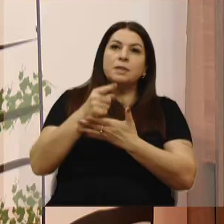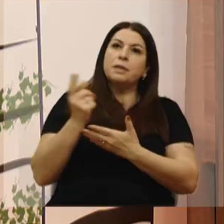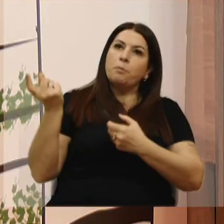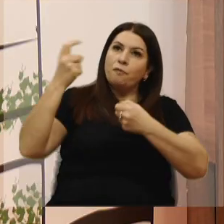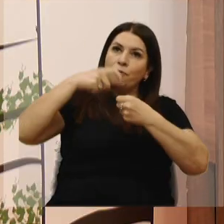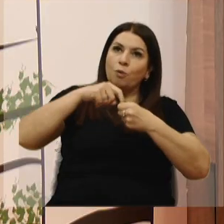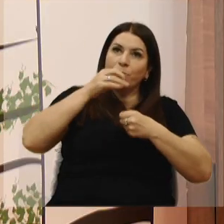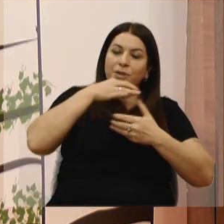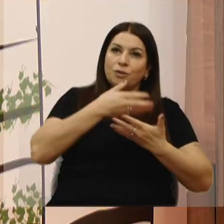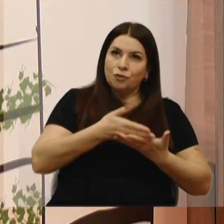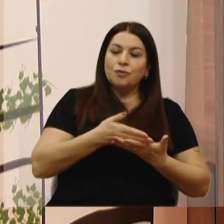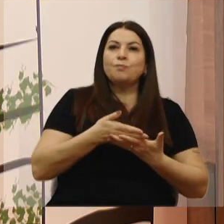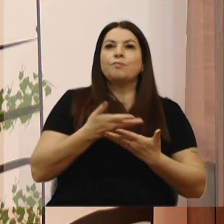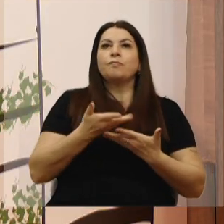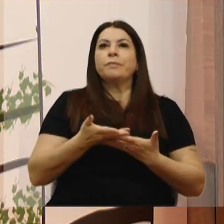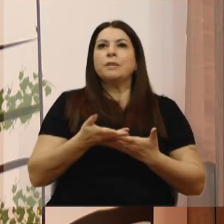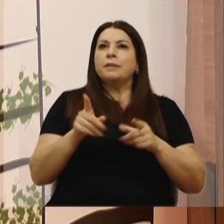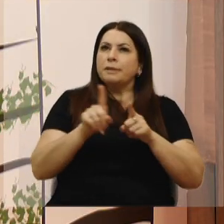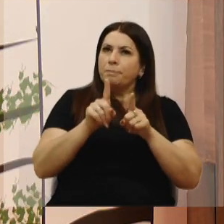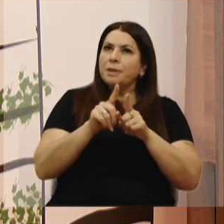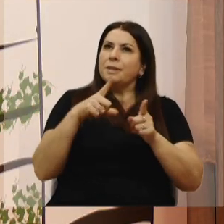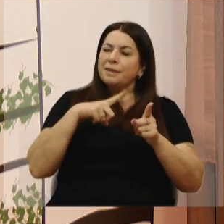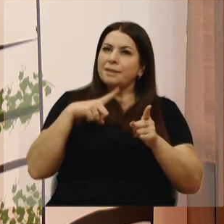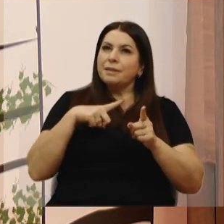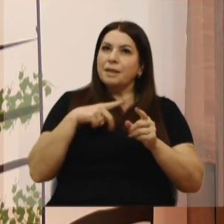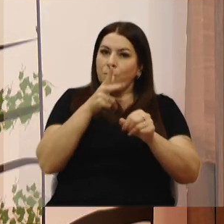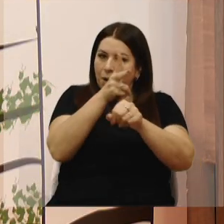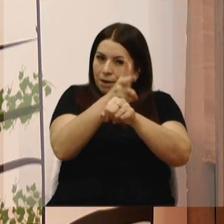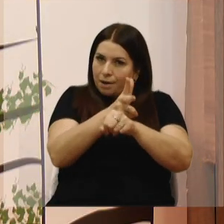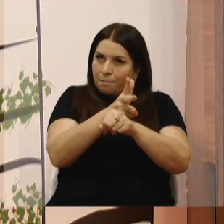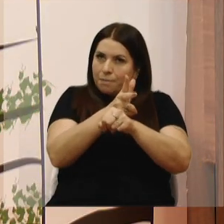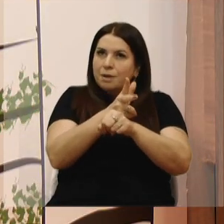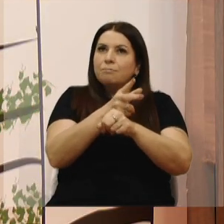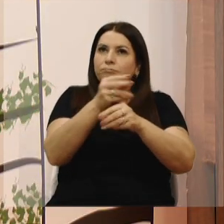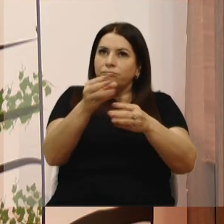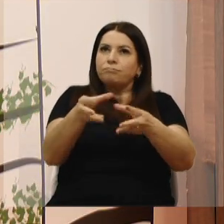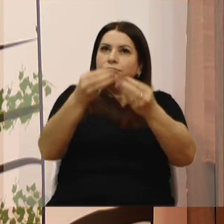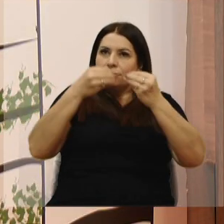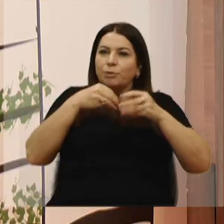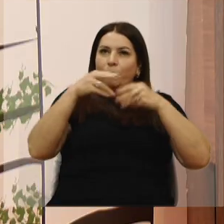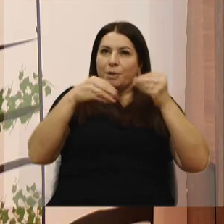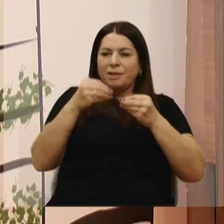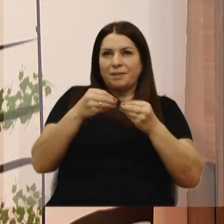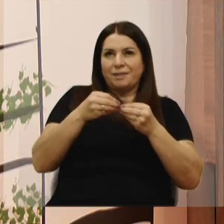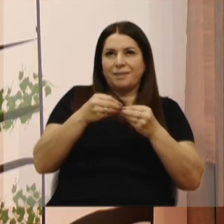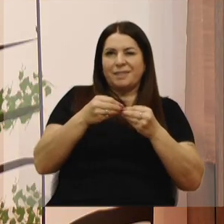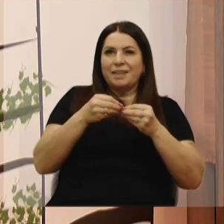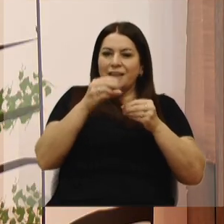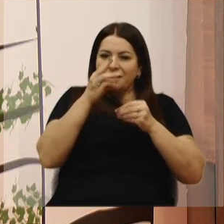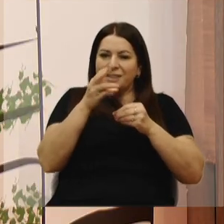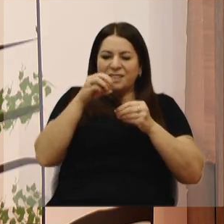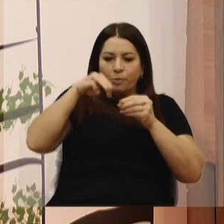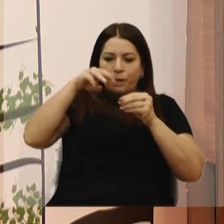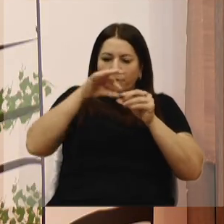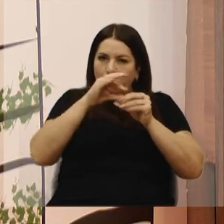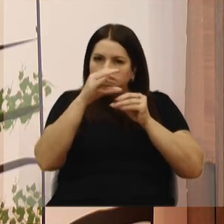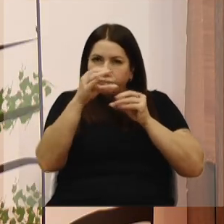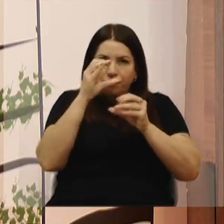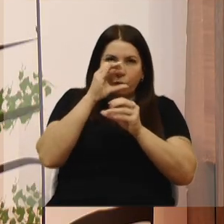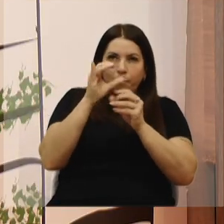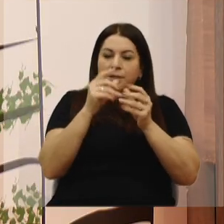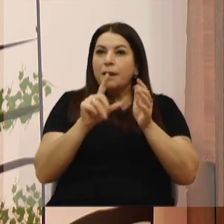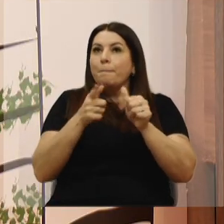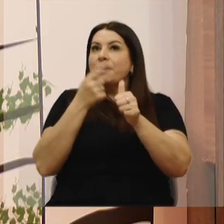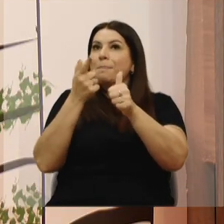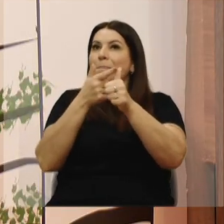aí depois ele volta para Caxias do Sul e inclusive recebe uma câmera de presente, né, uma Reflex 35mm, ele começa a